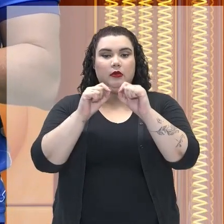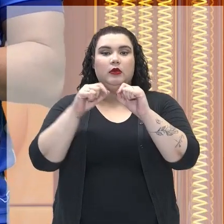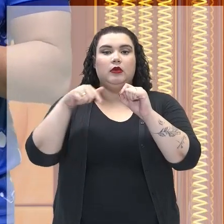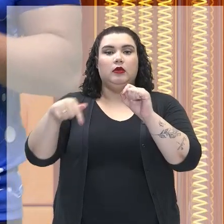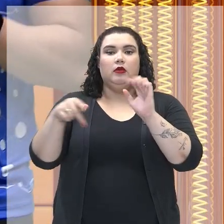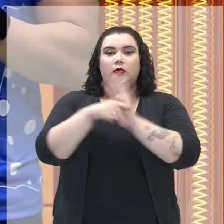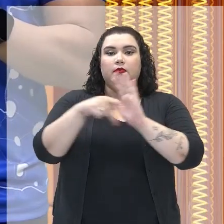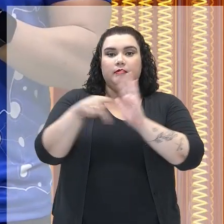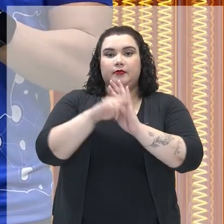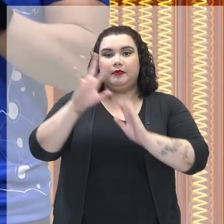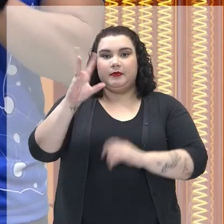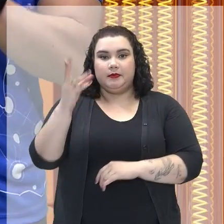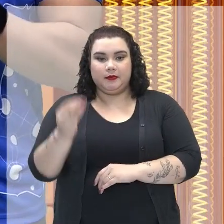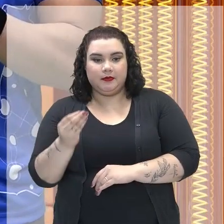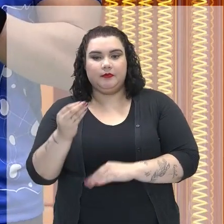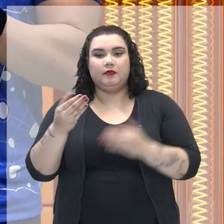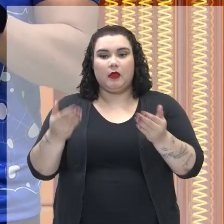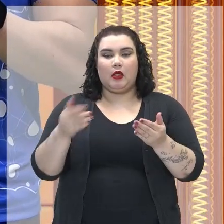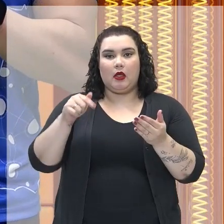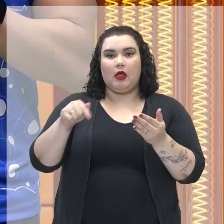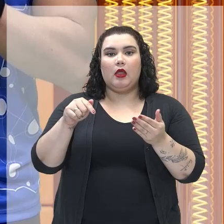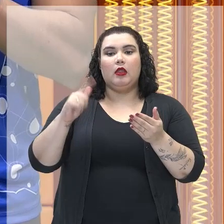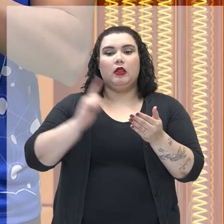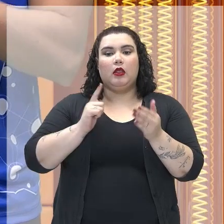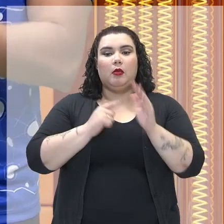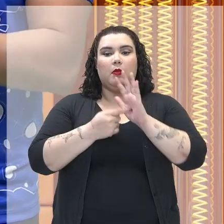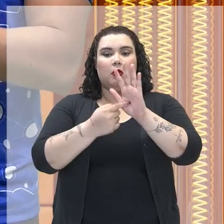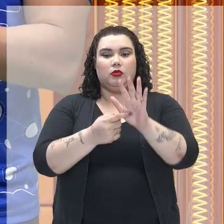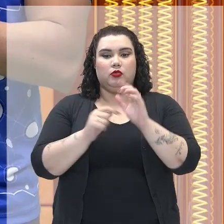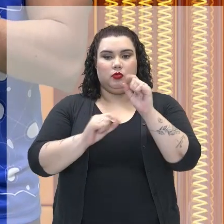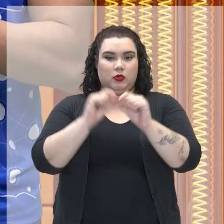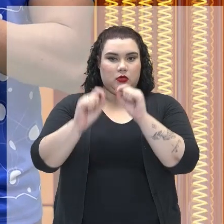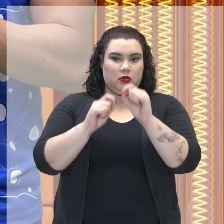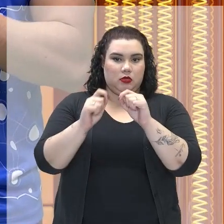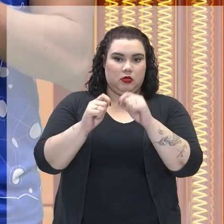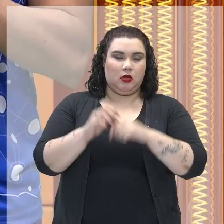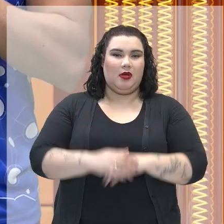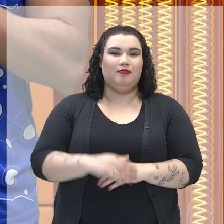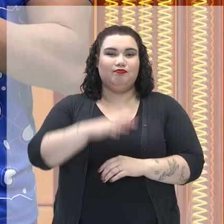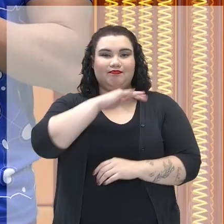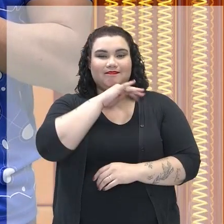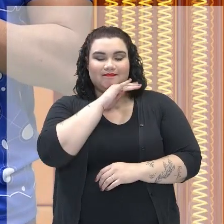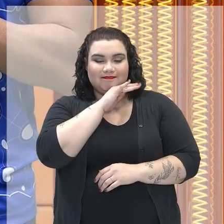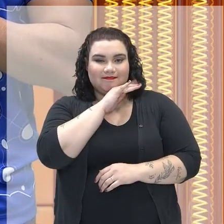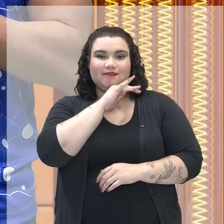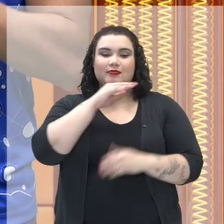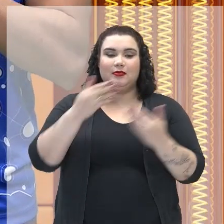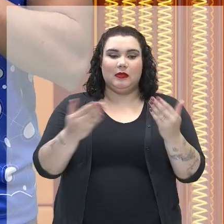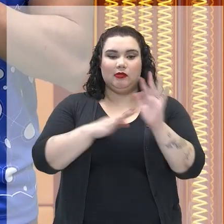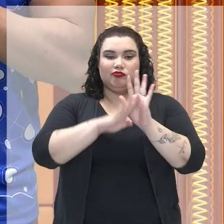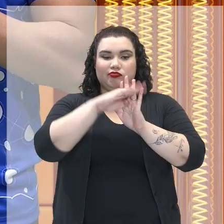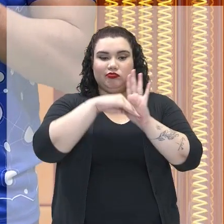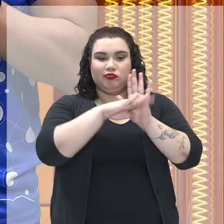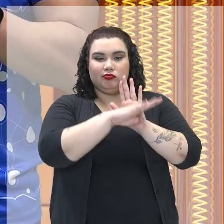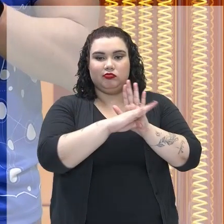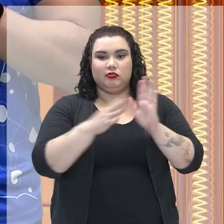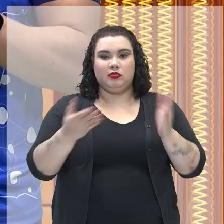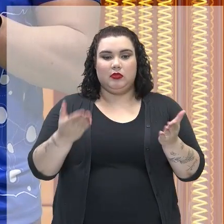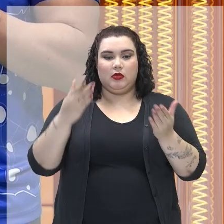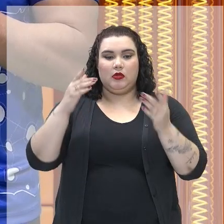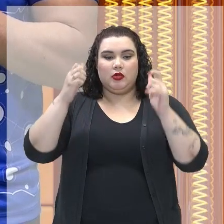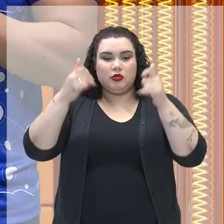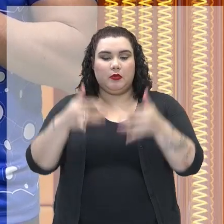continente africano. A África, ela apresenta rendimentos muito ruins quando a gente fala de índices